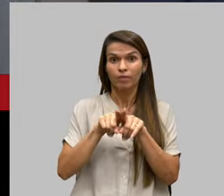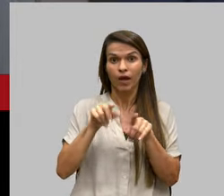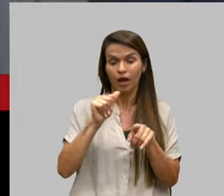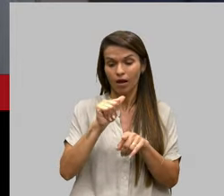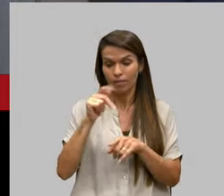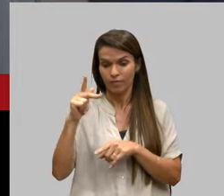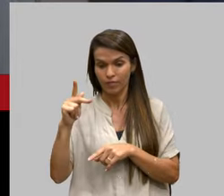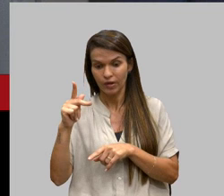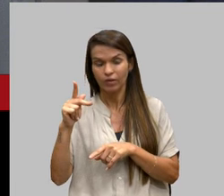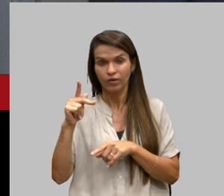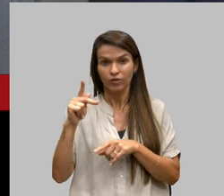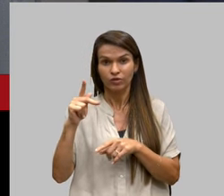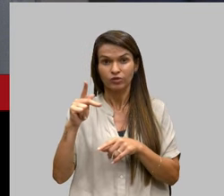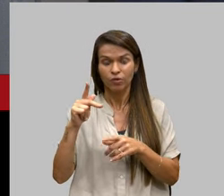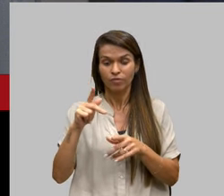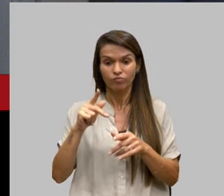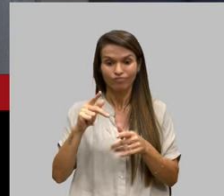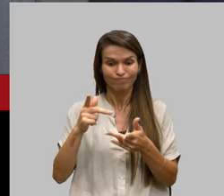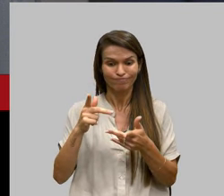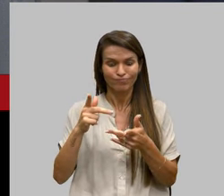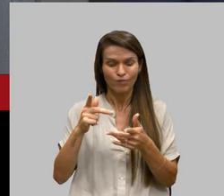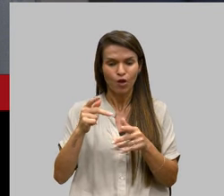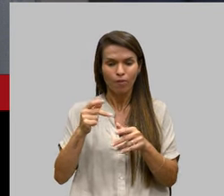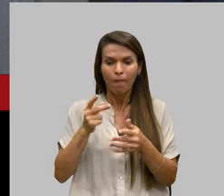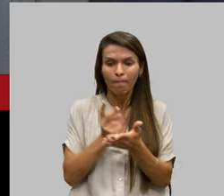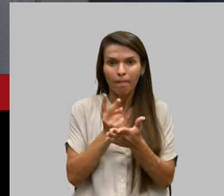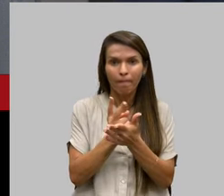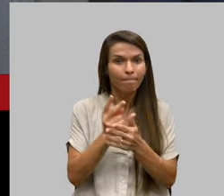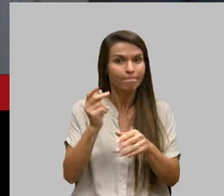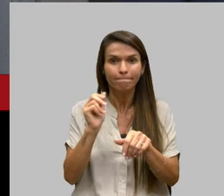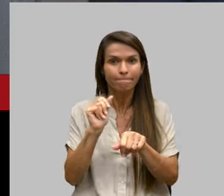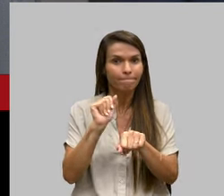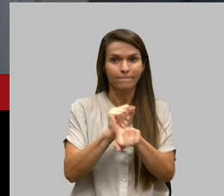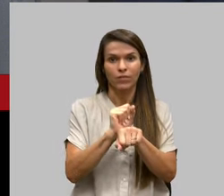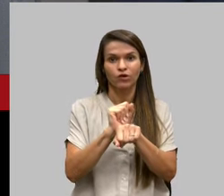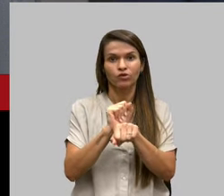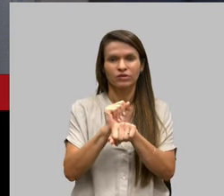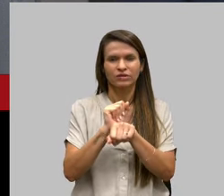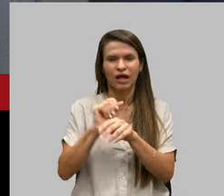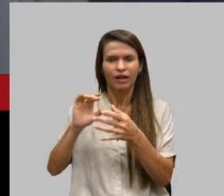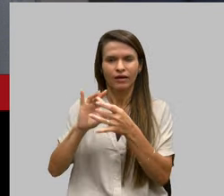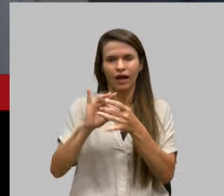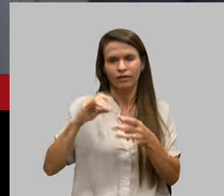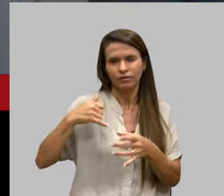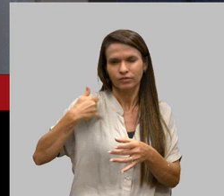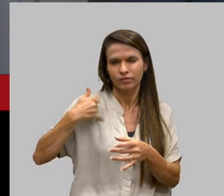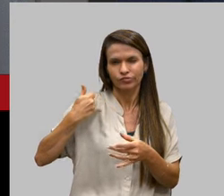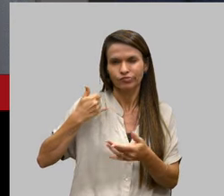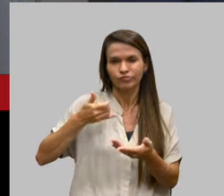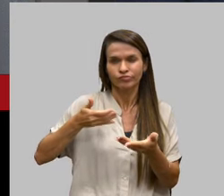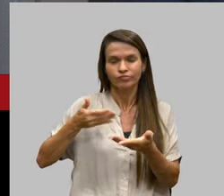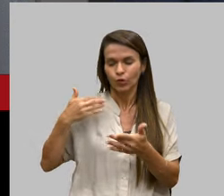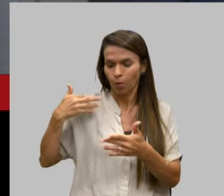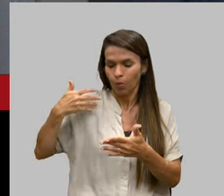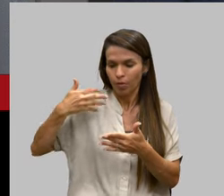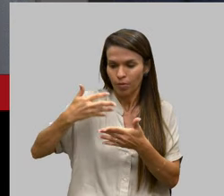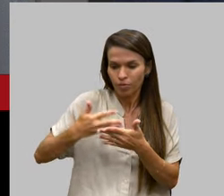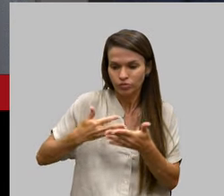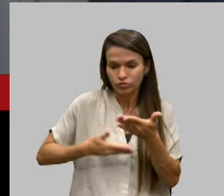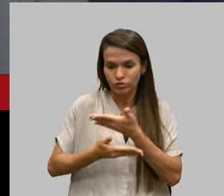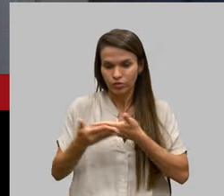deixou de ser vitalícia e est lada à idade e ao tempo de Convivência do